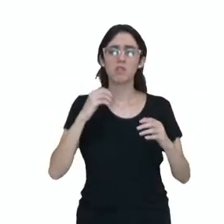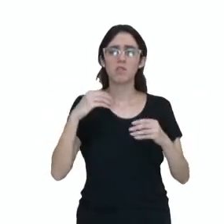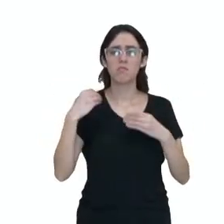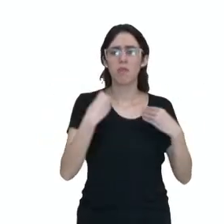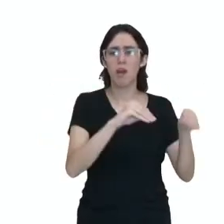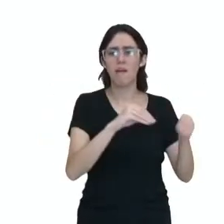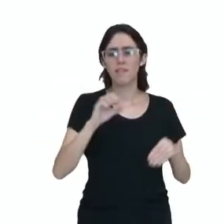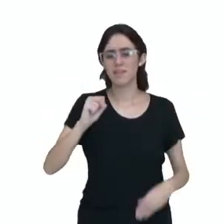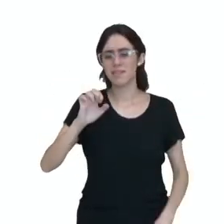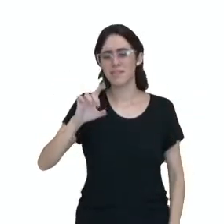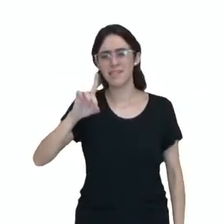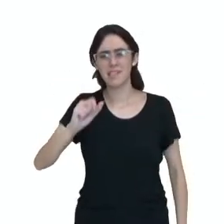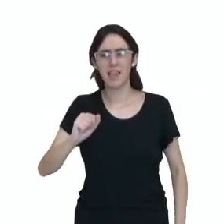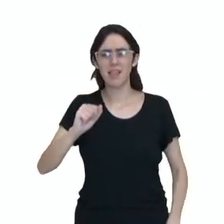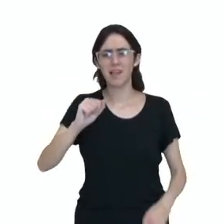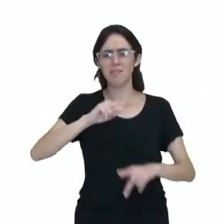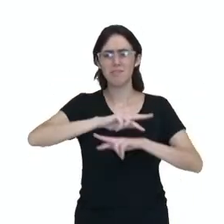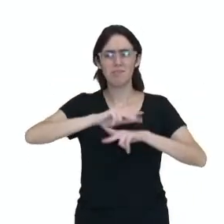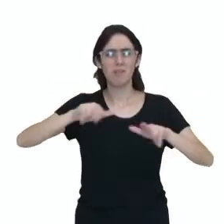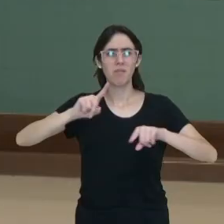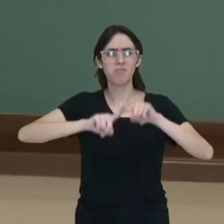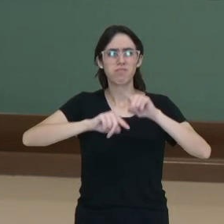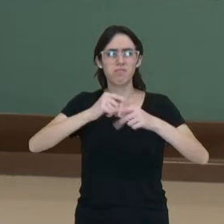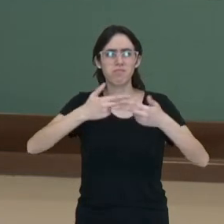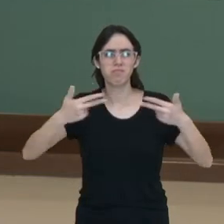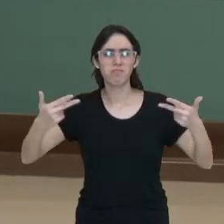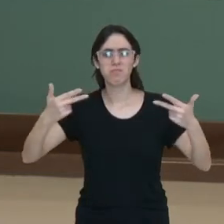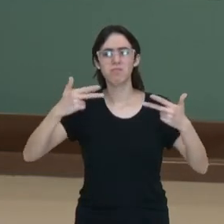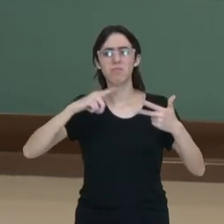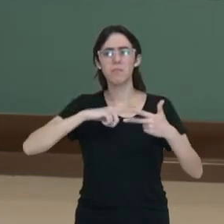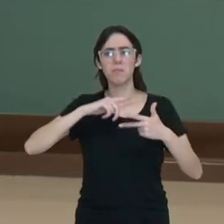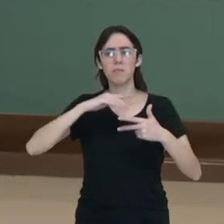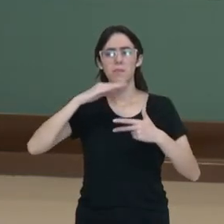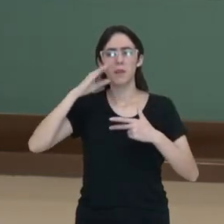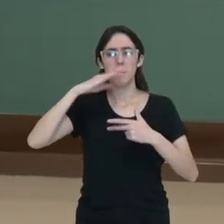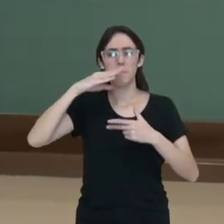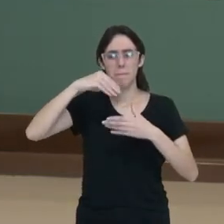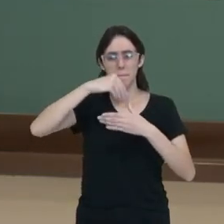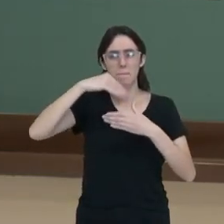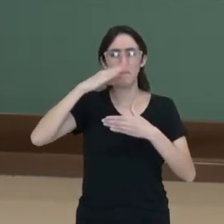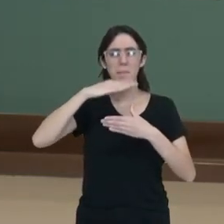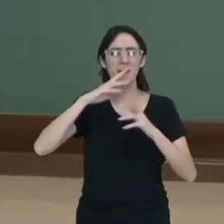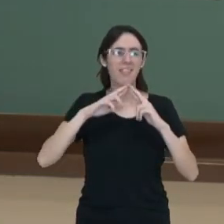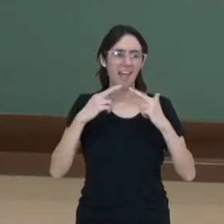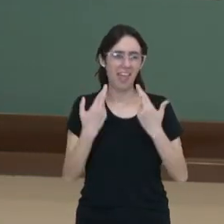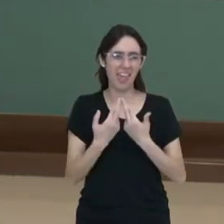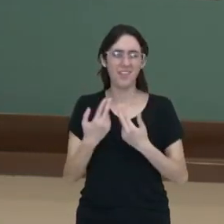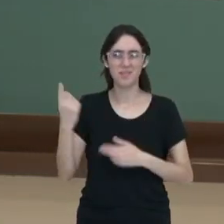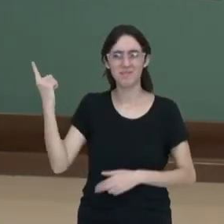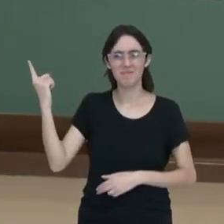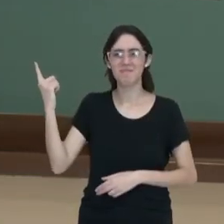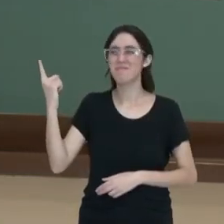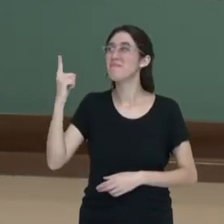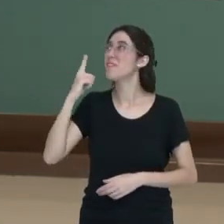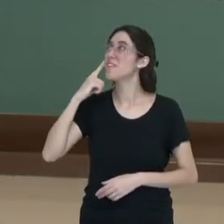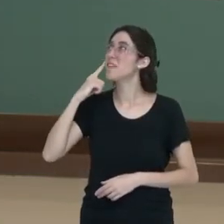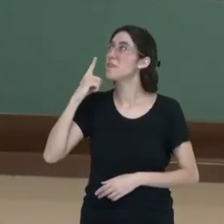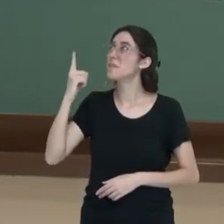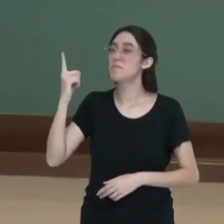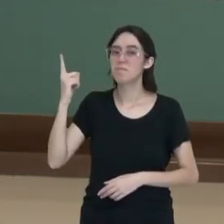Ceilão as famosas especiarias, o cravo, a pimenta do reino. Aqui vocês têm na imagem desse slide a pintura, né,